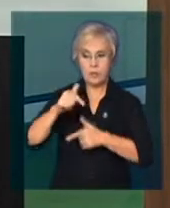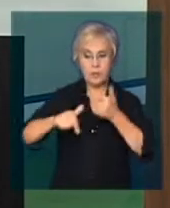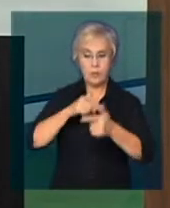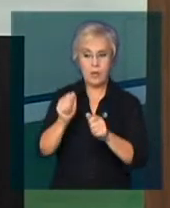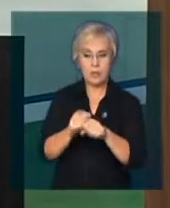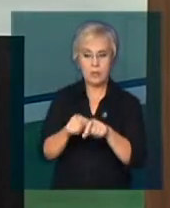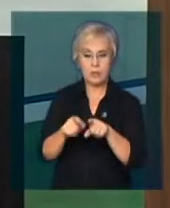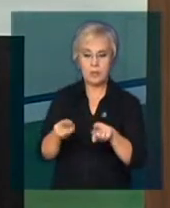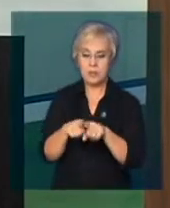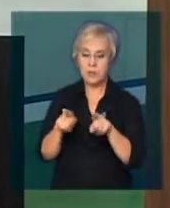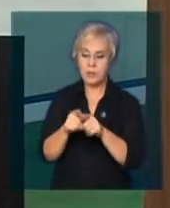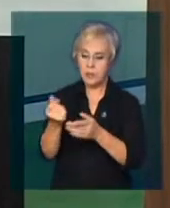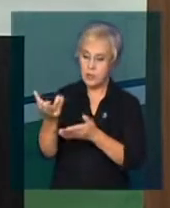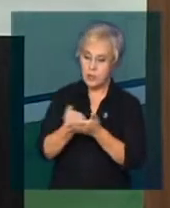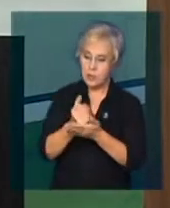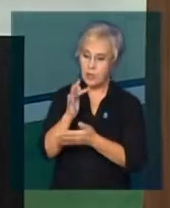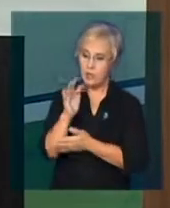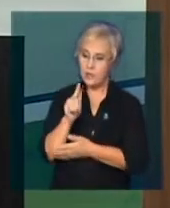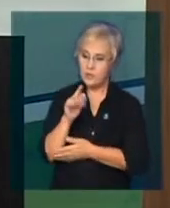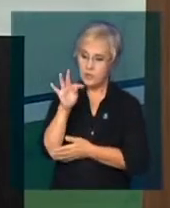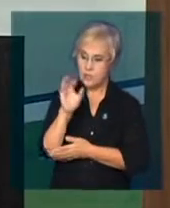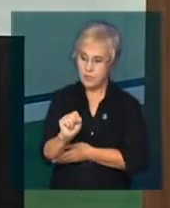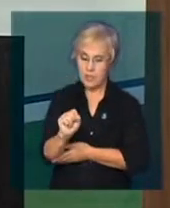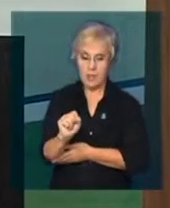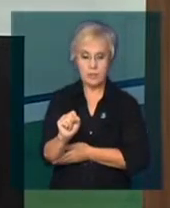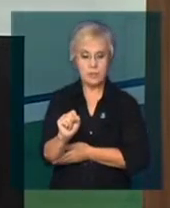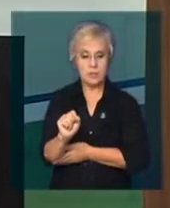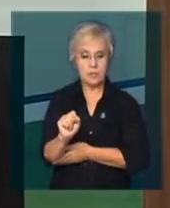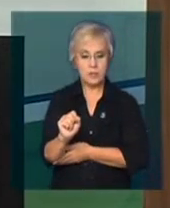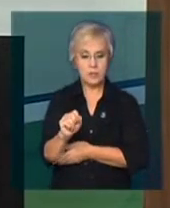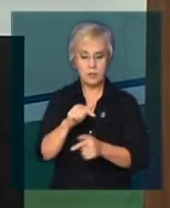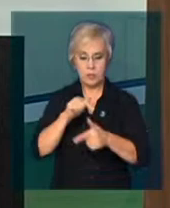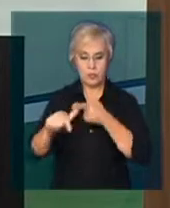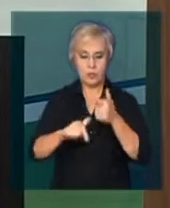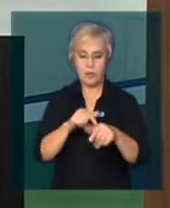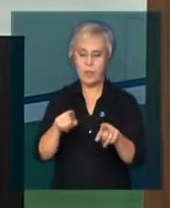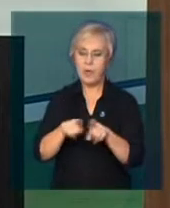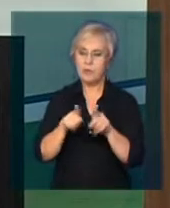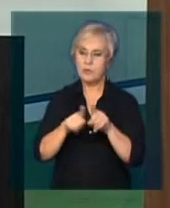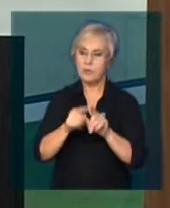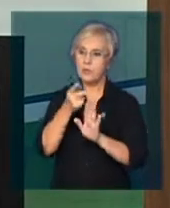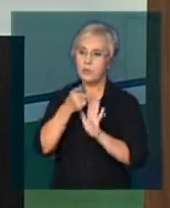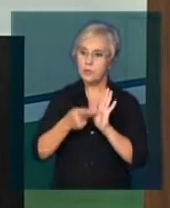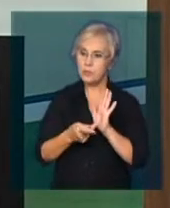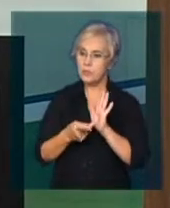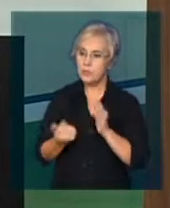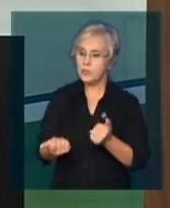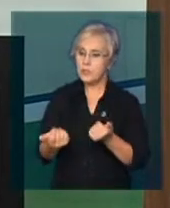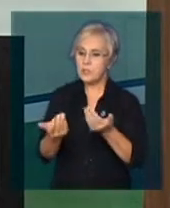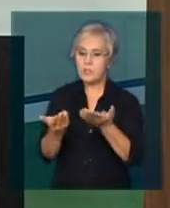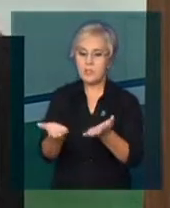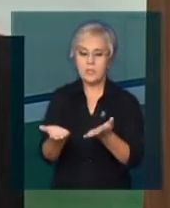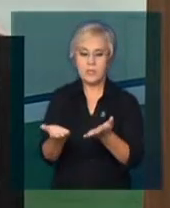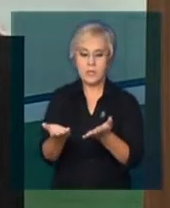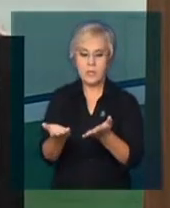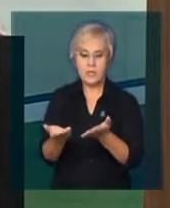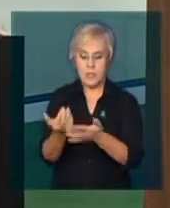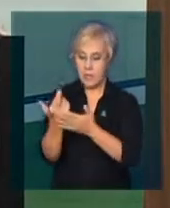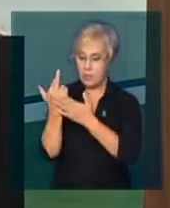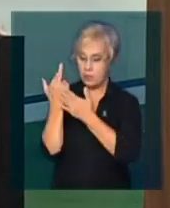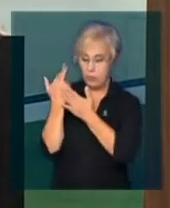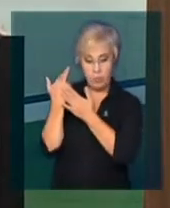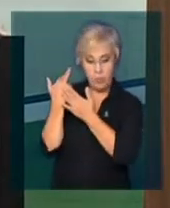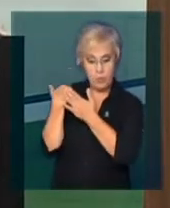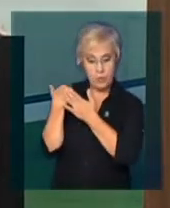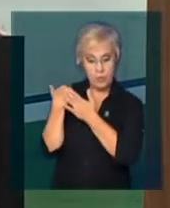só o recolhimento do Fundo de Garantia por Tempo de Serviço do trabalhador, um projeto que estende a